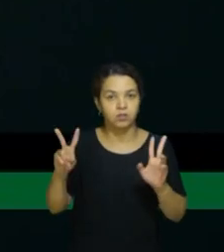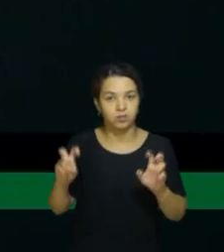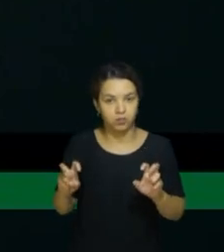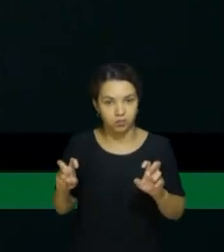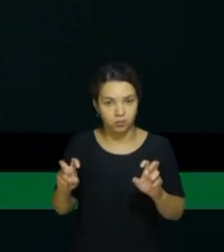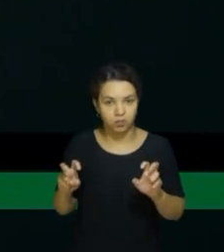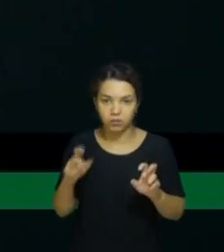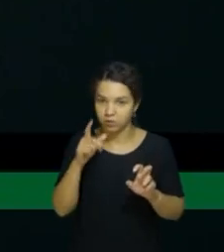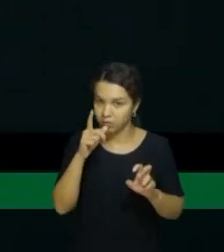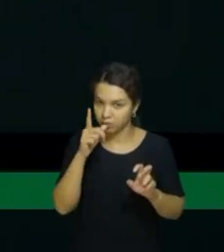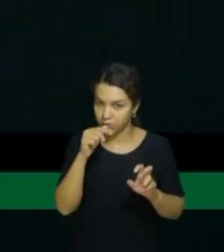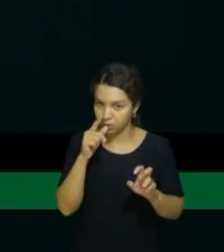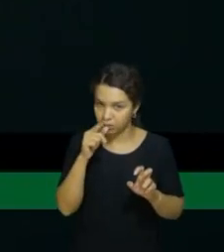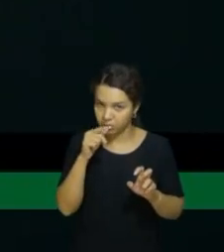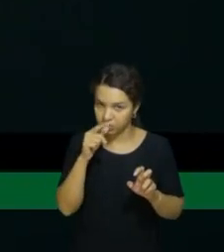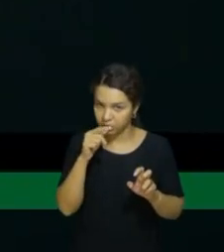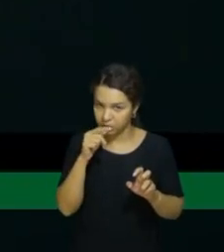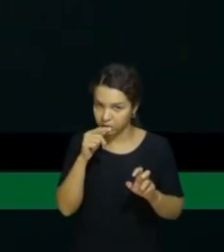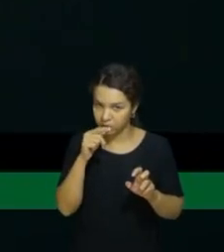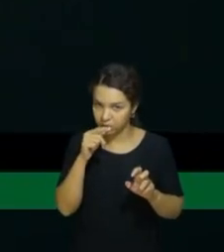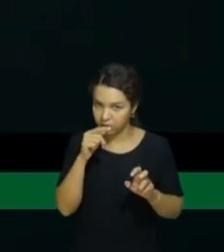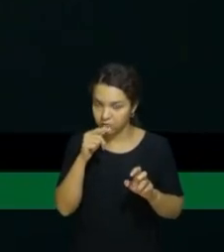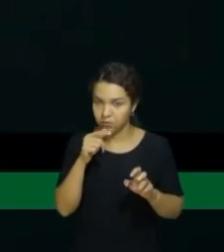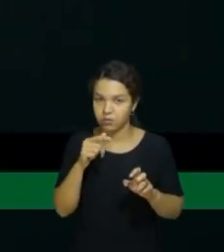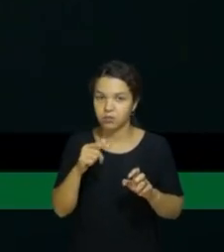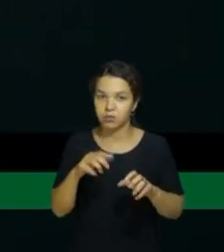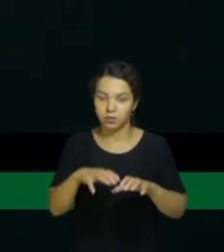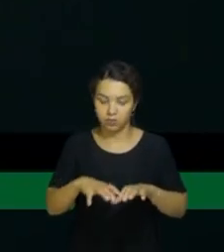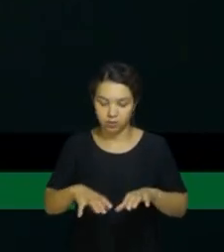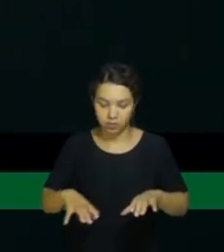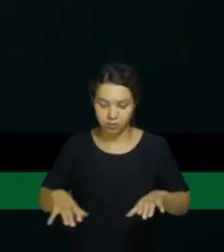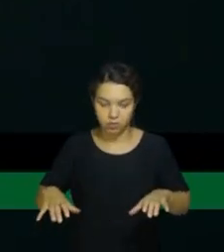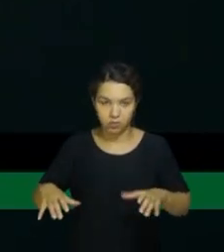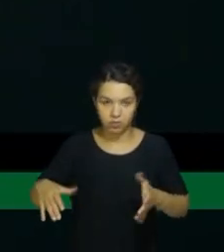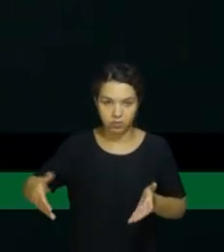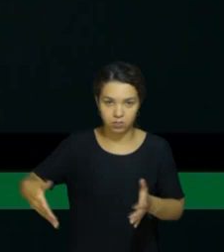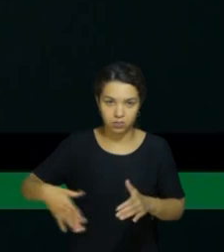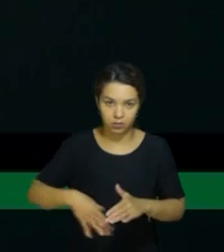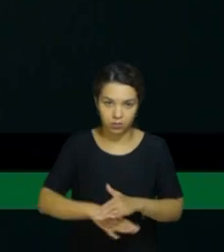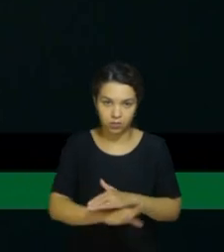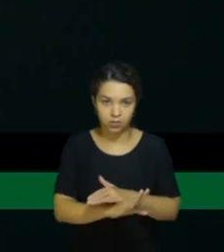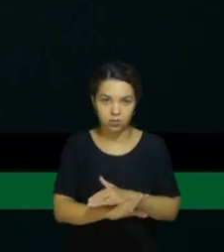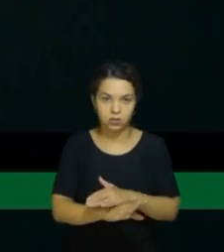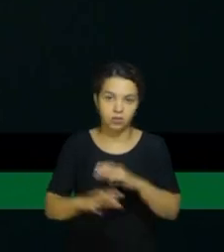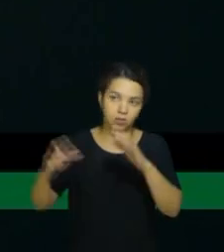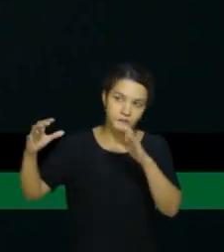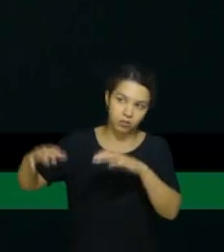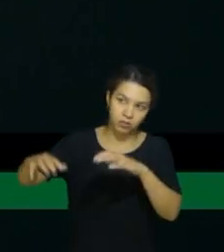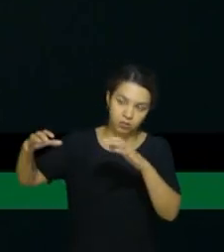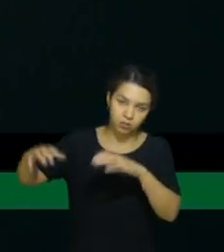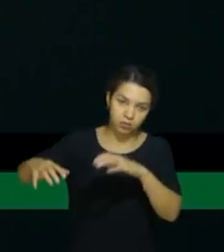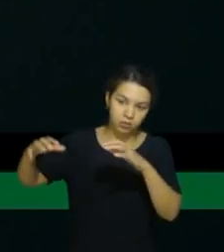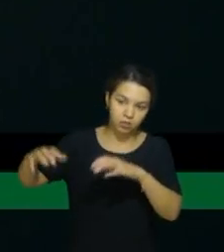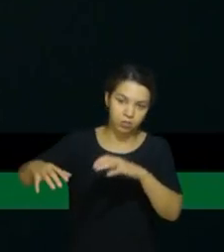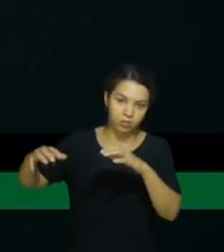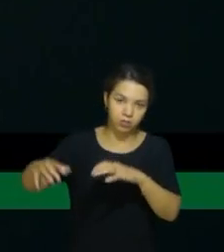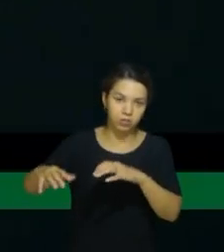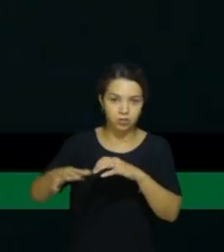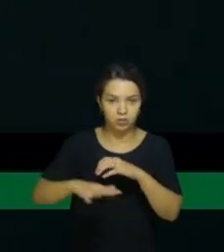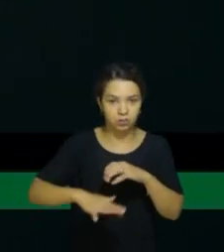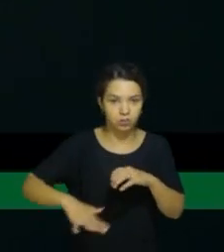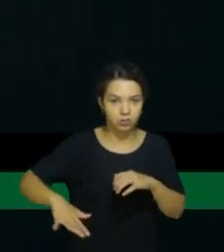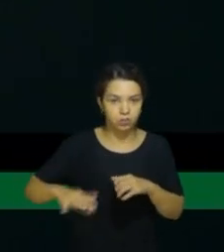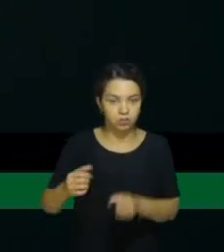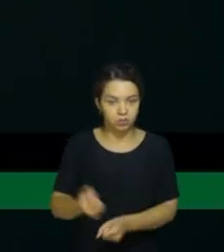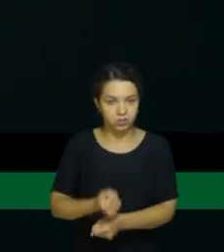Captação e retenção das águas pluviais nessas nessas